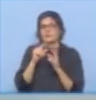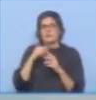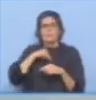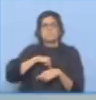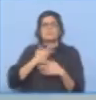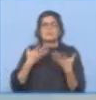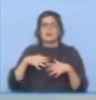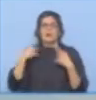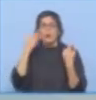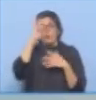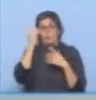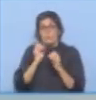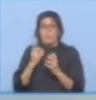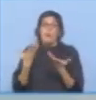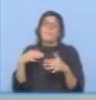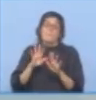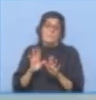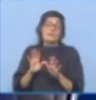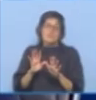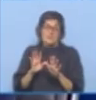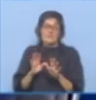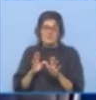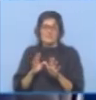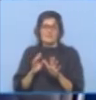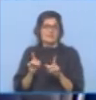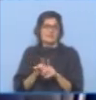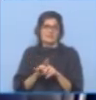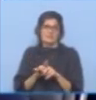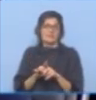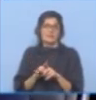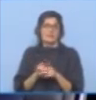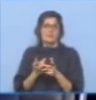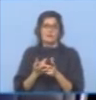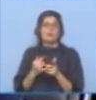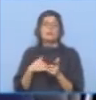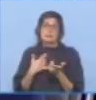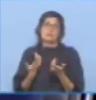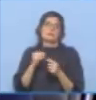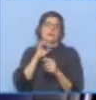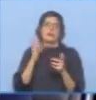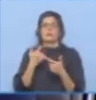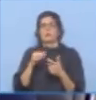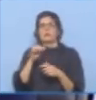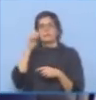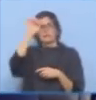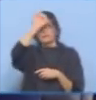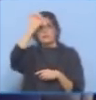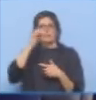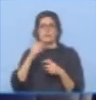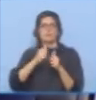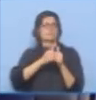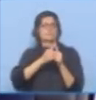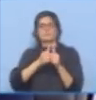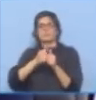coisas concorrem umas com as outras, não é? Obviamente que, por exemplo, particularmente desta vez, em janeiro, a distância, também os custos, claro,